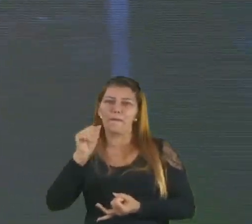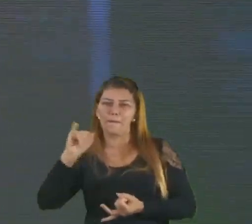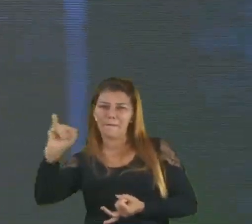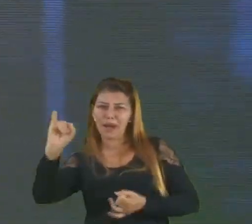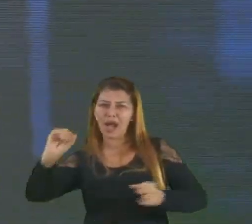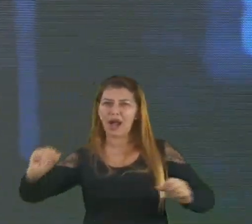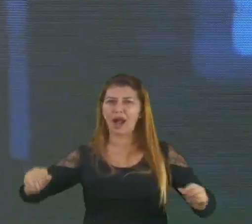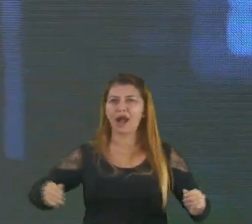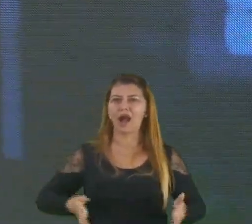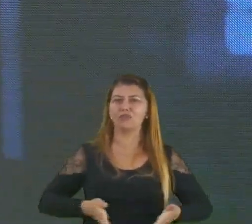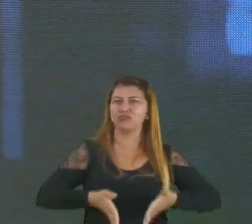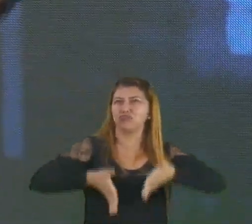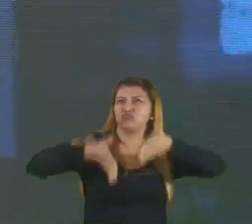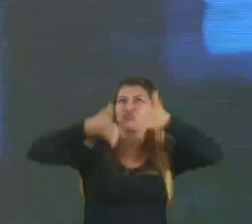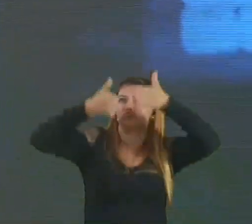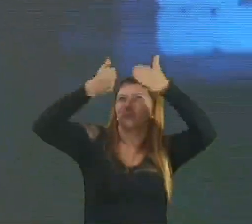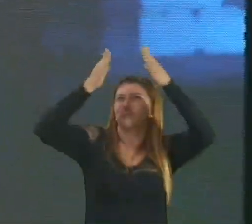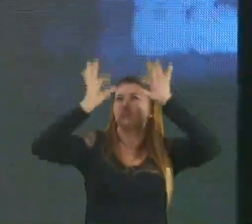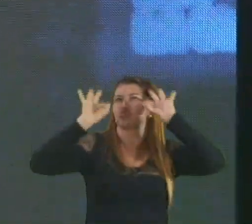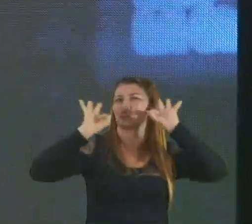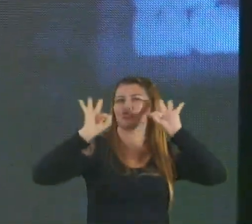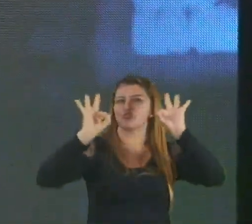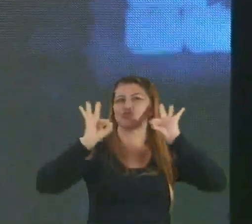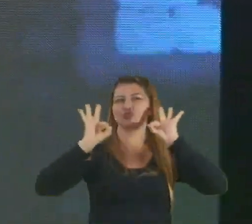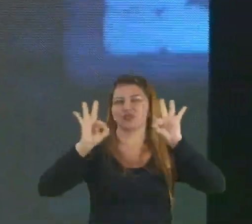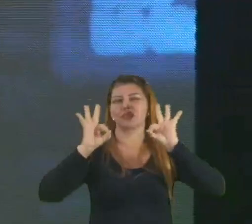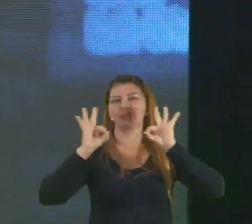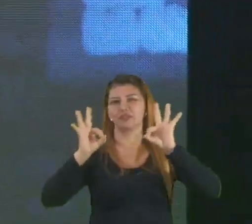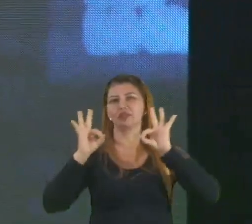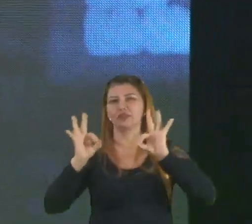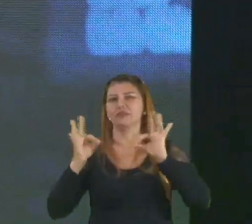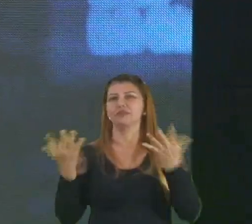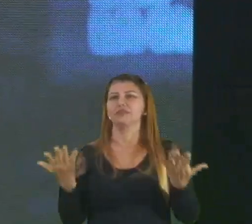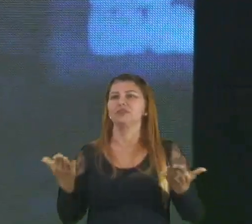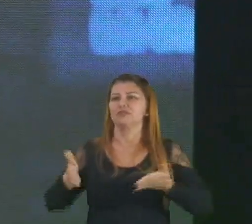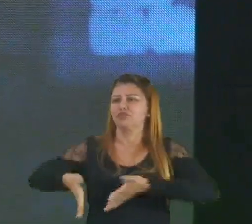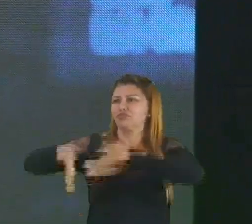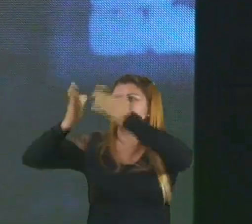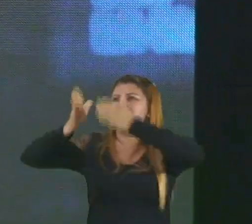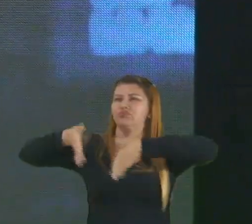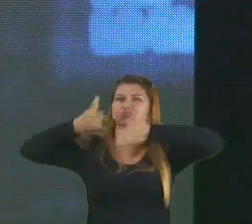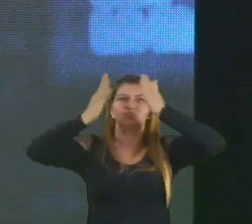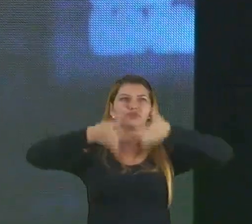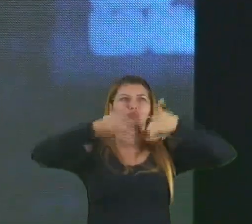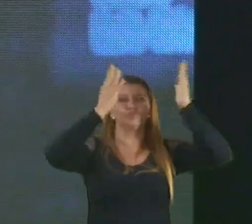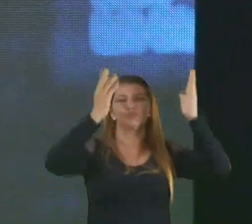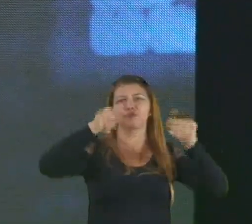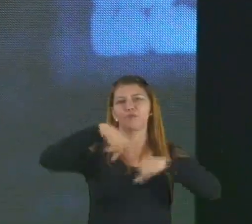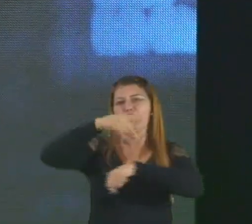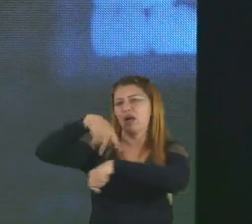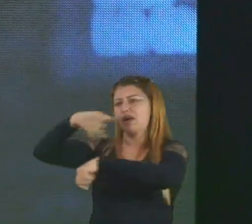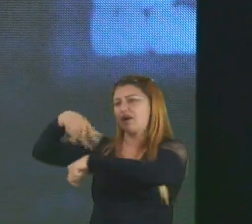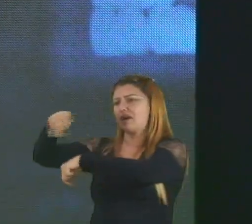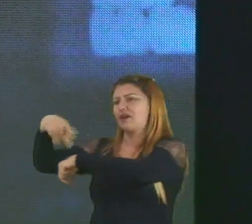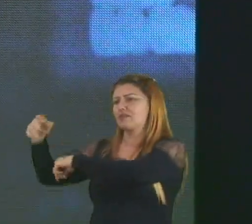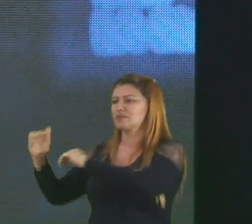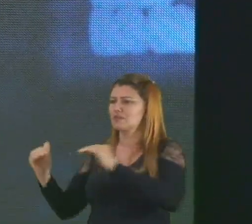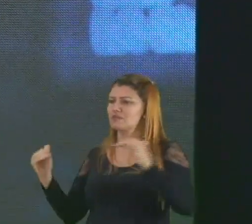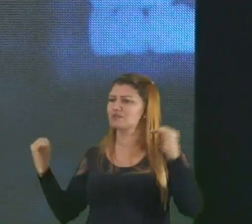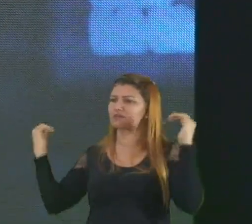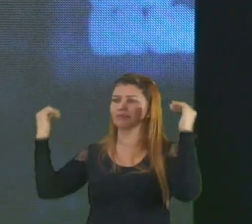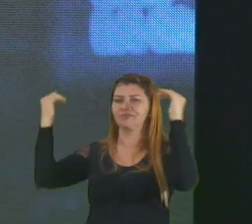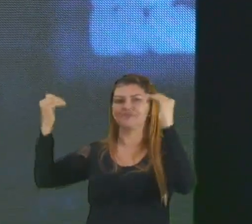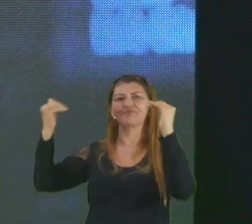mundo secarão, os grandes impérios cairão, as grandes